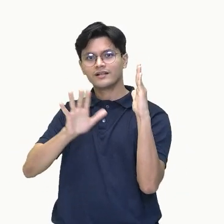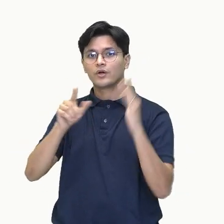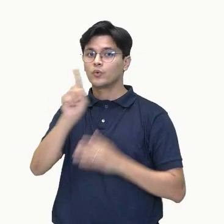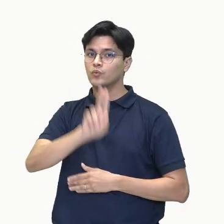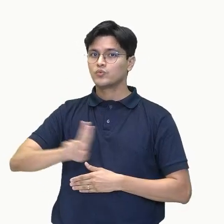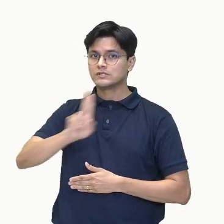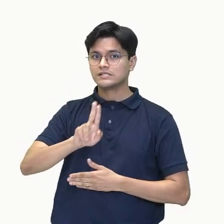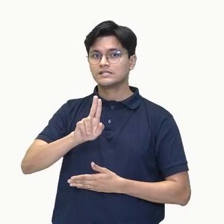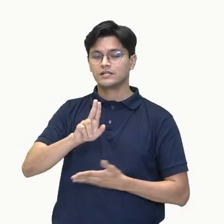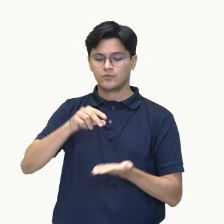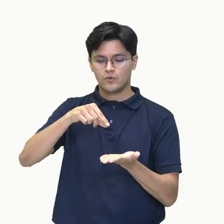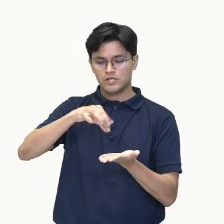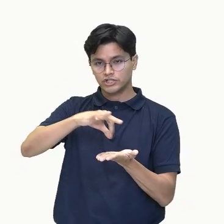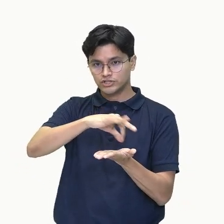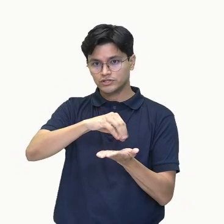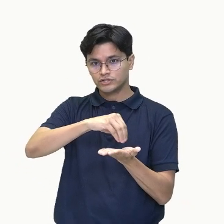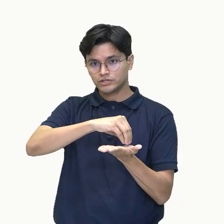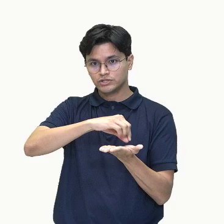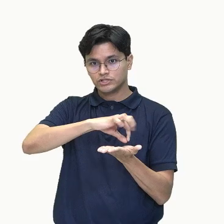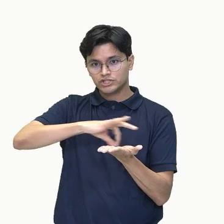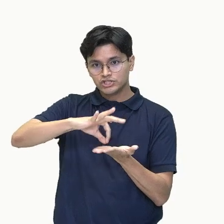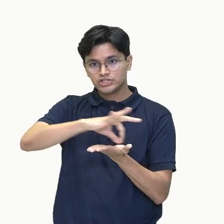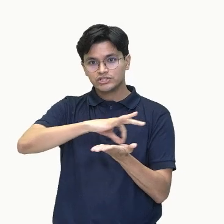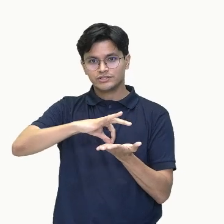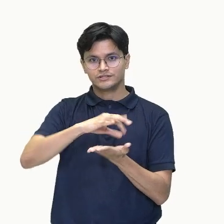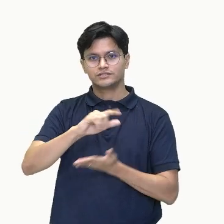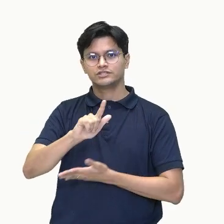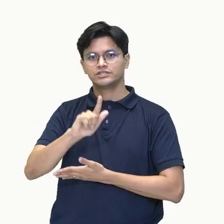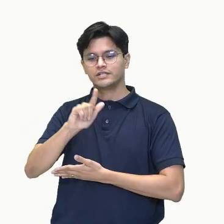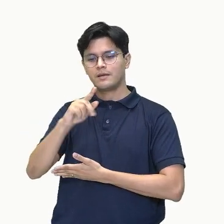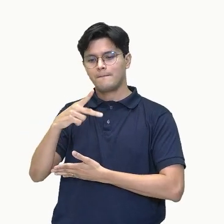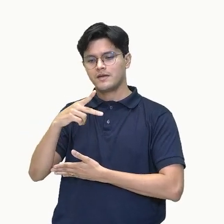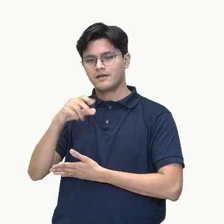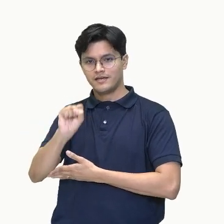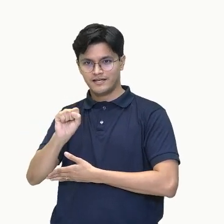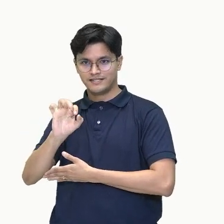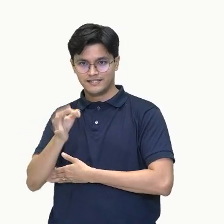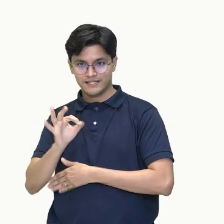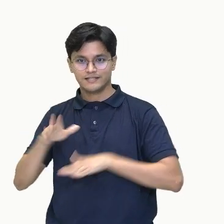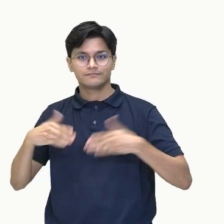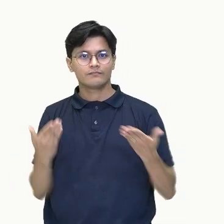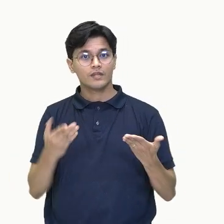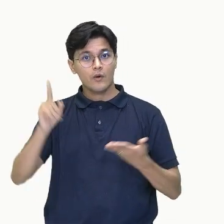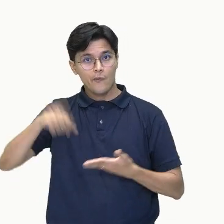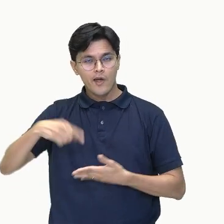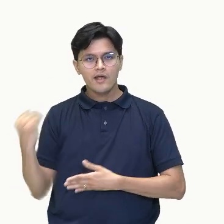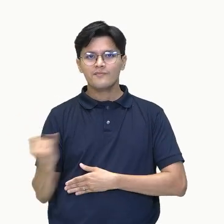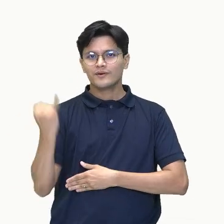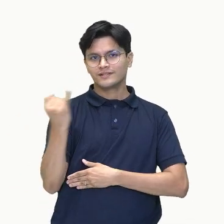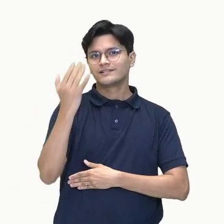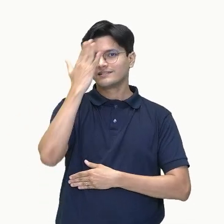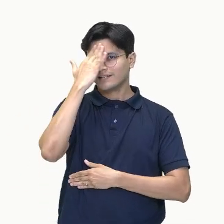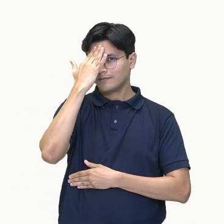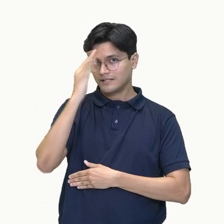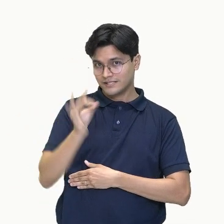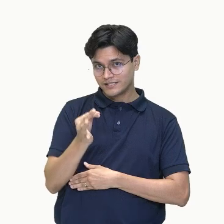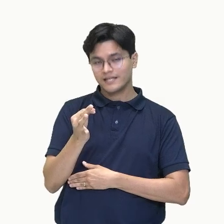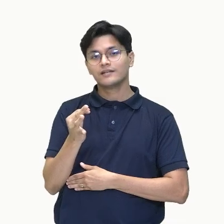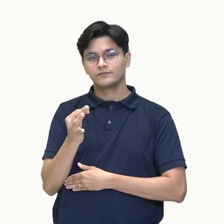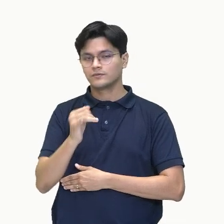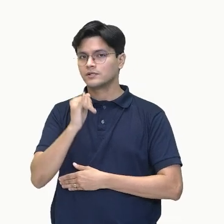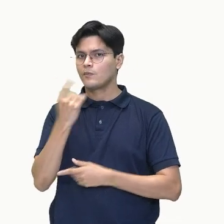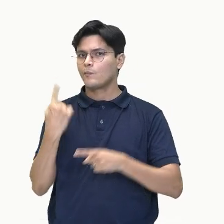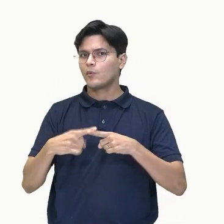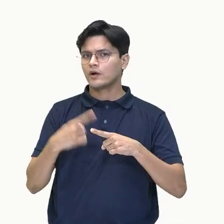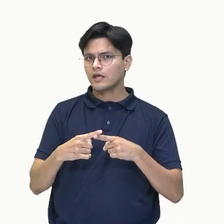muito importante para que você saiba, para que você entenda, porque quando você for localizar pares ordenados ali no plano,